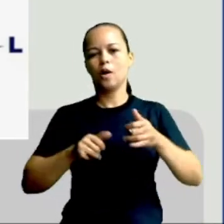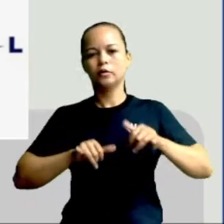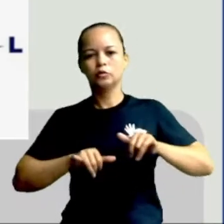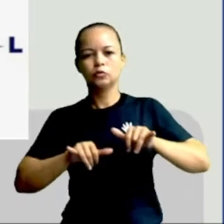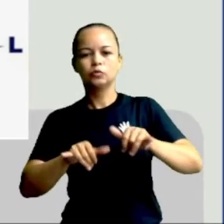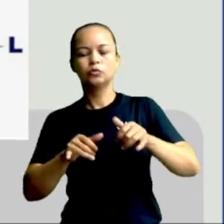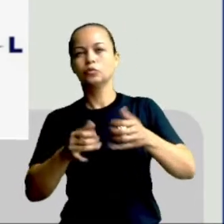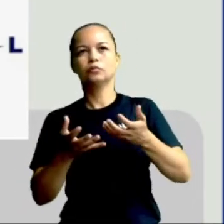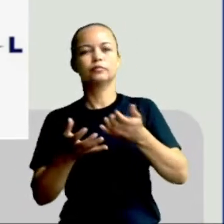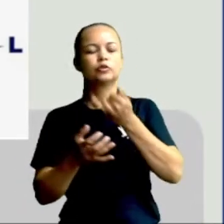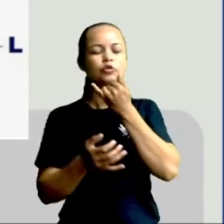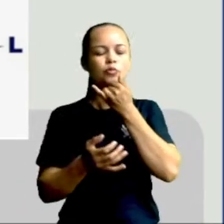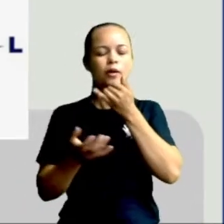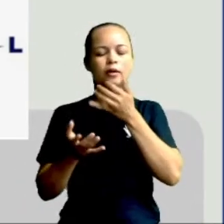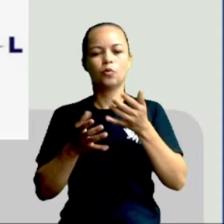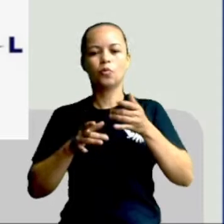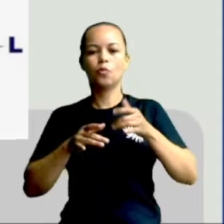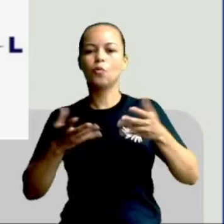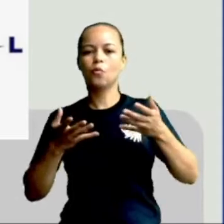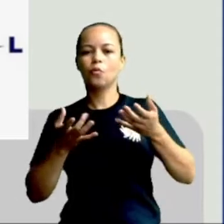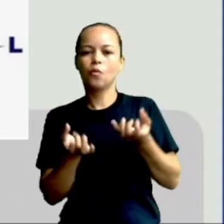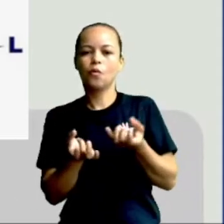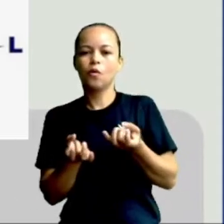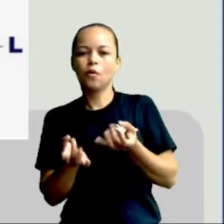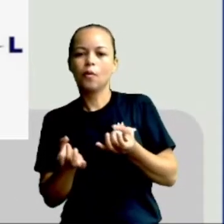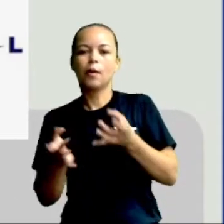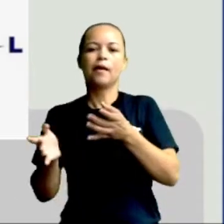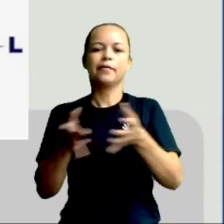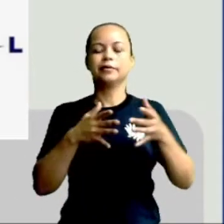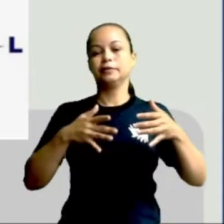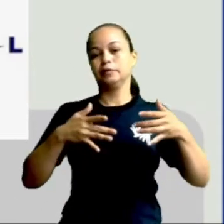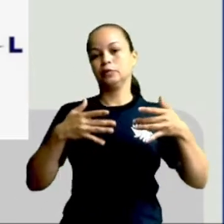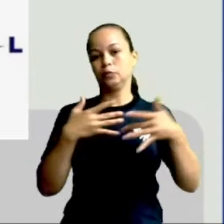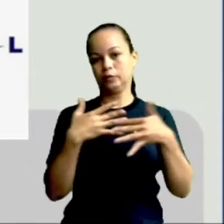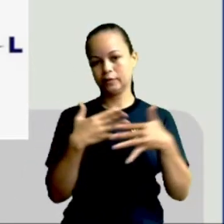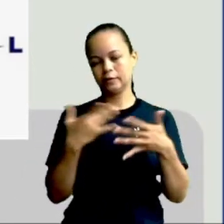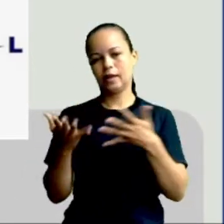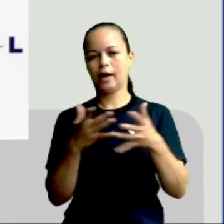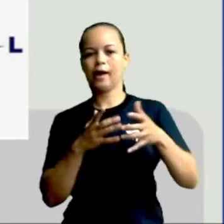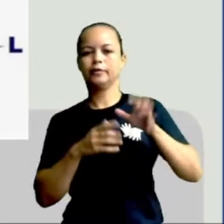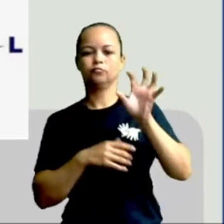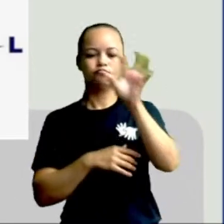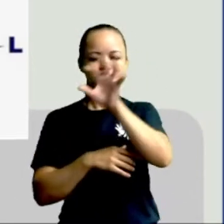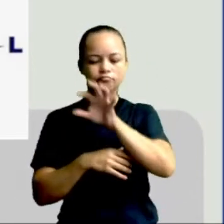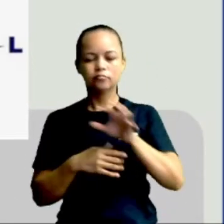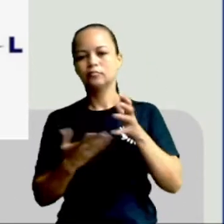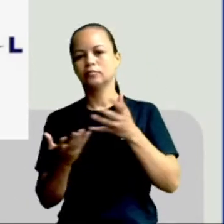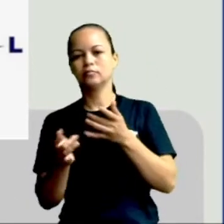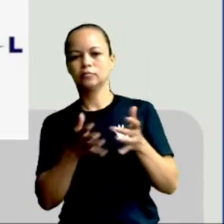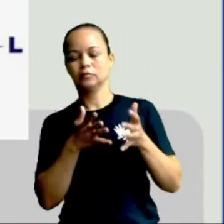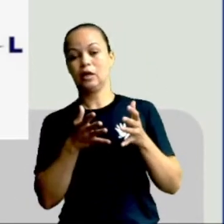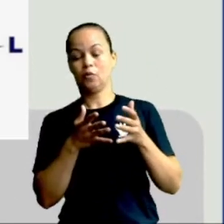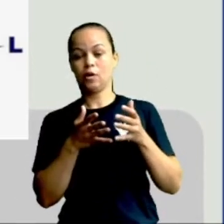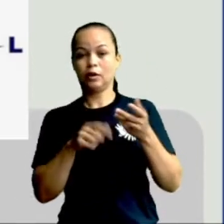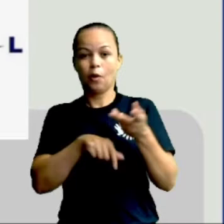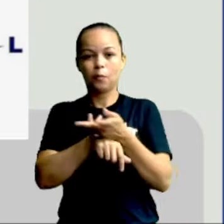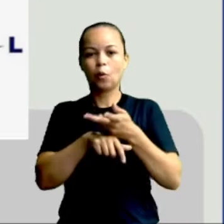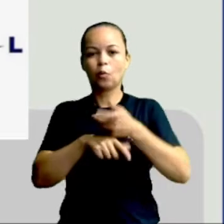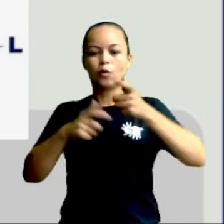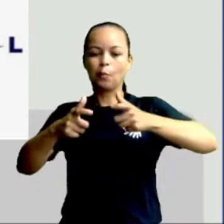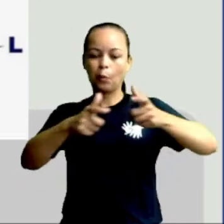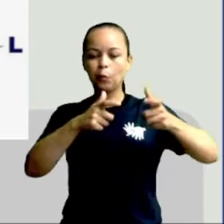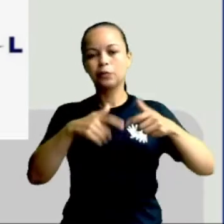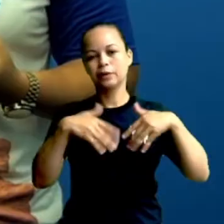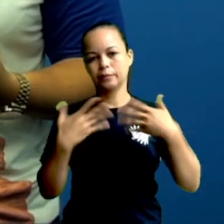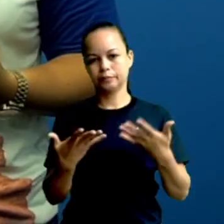região, o número da casa, o CEP. Tudo isso facilita a procura por um endereço. Então, para a gente